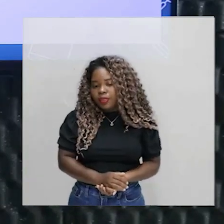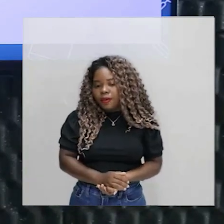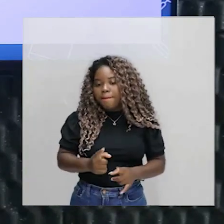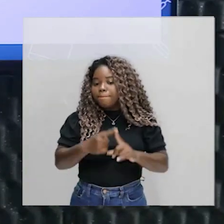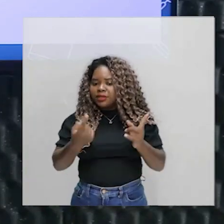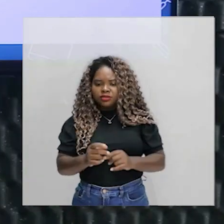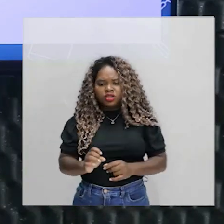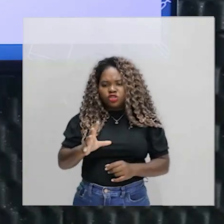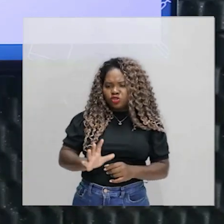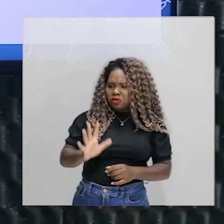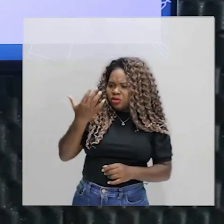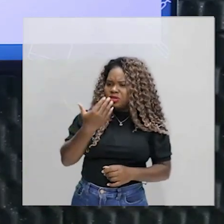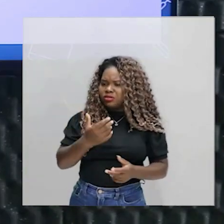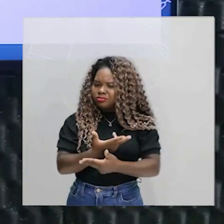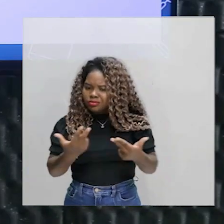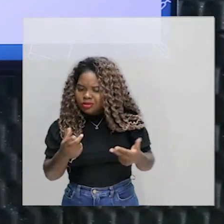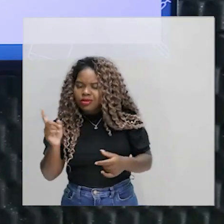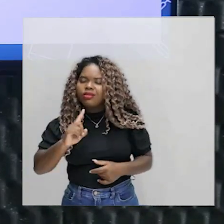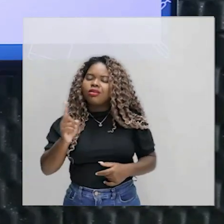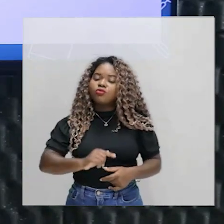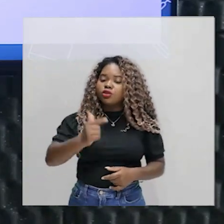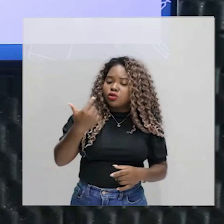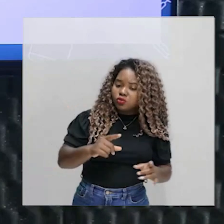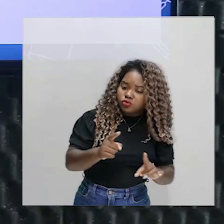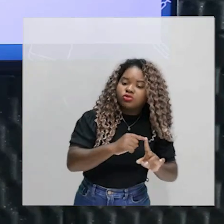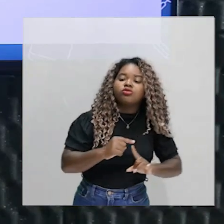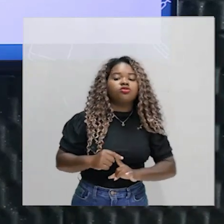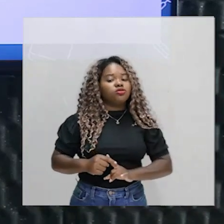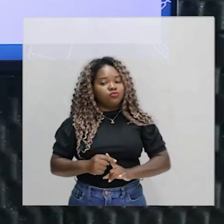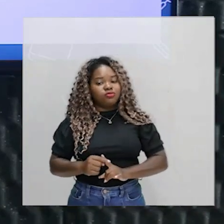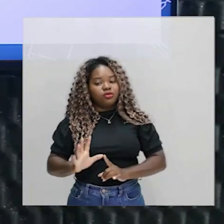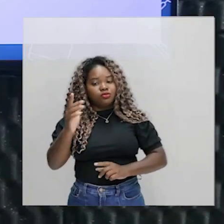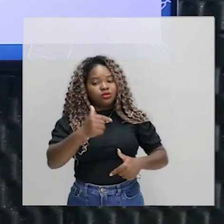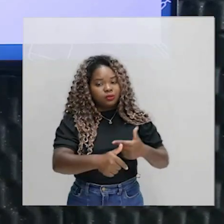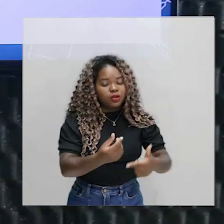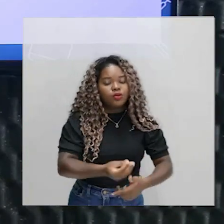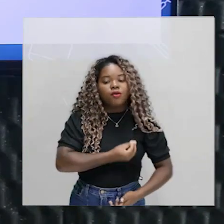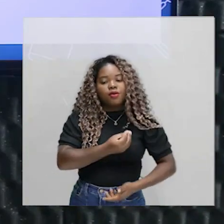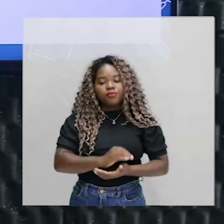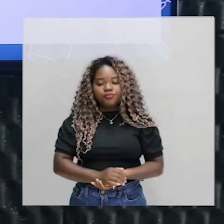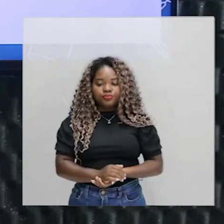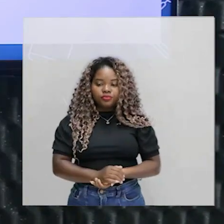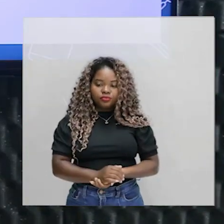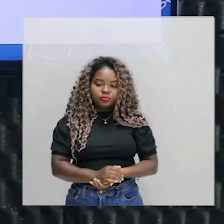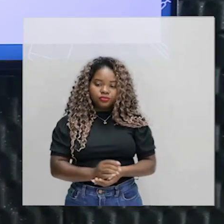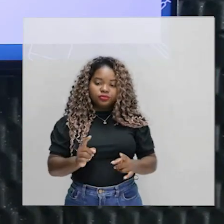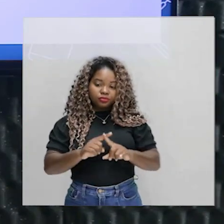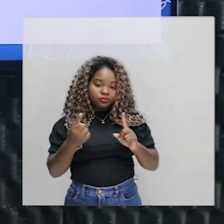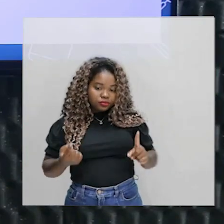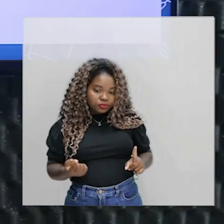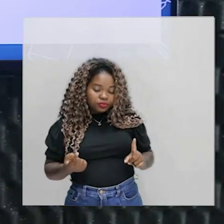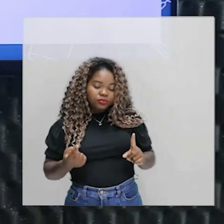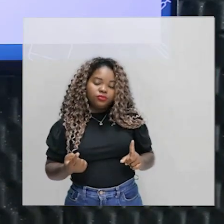não tá e a gente vai mencionar aqui Quais são esses tipos de luta luta pela sobrevivência mas essa questão